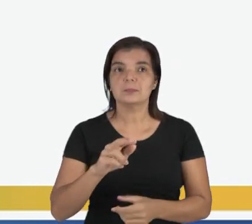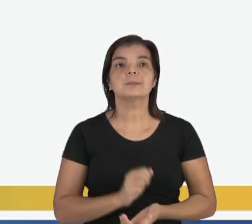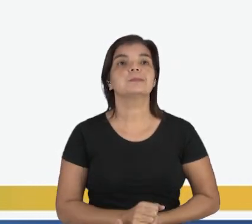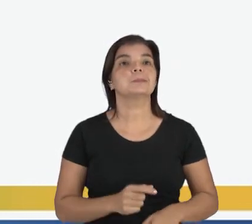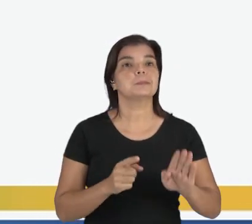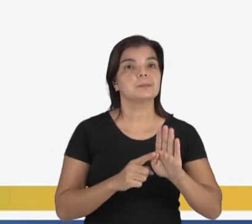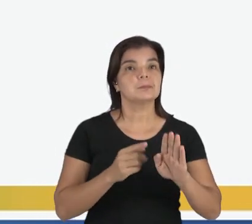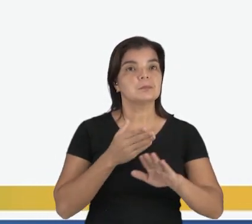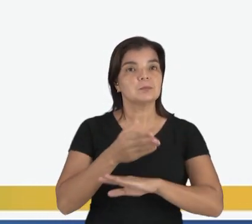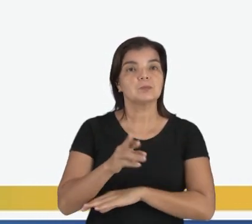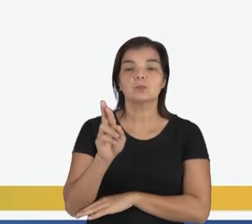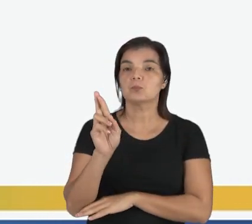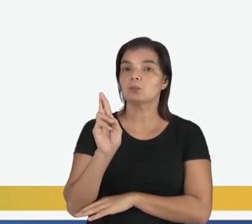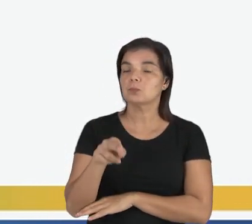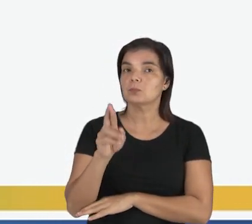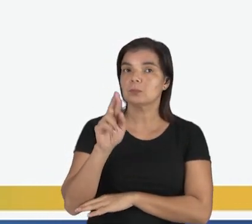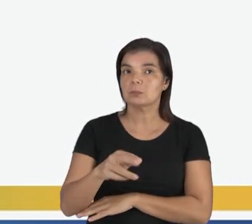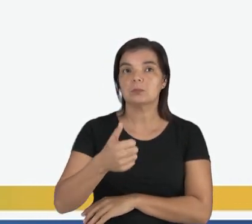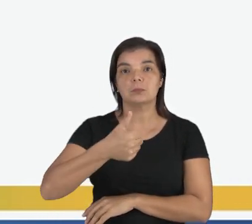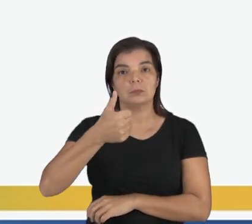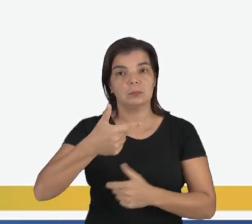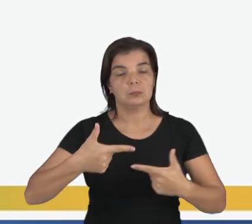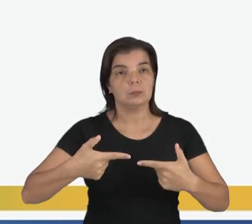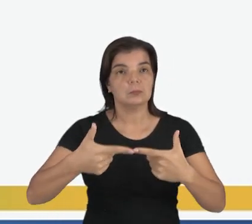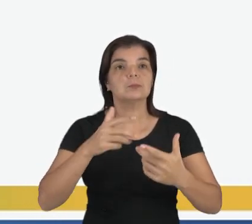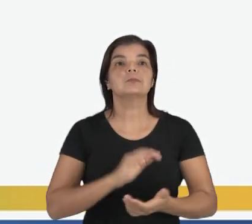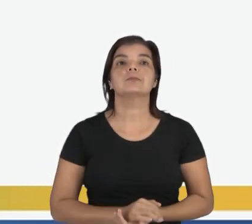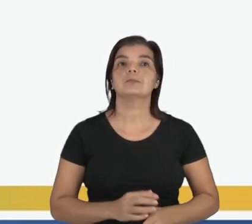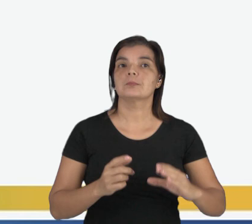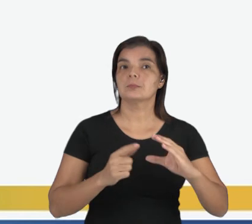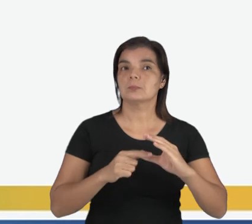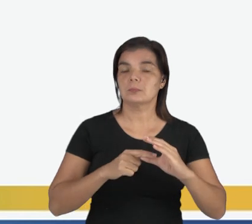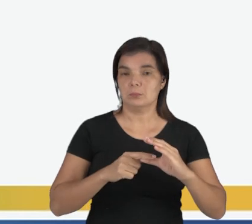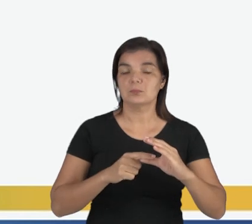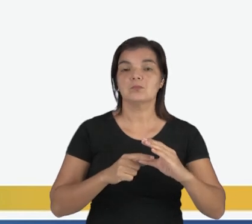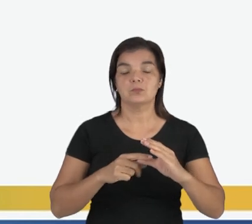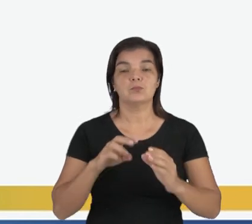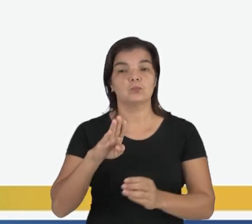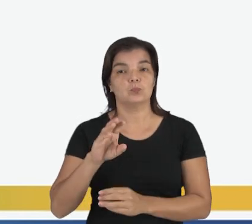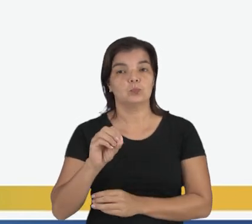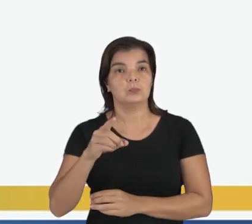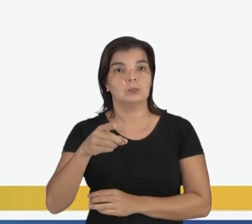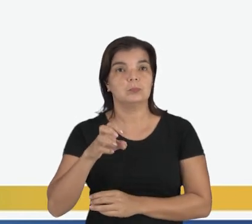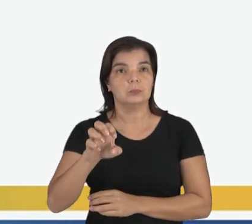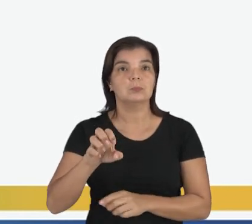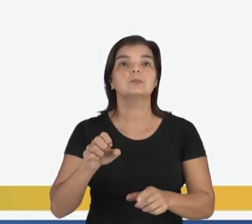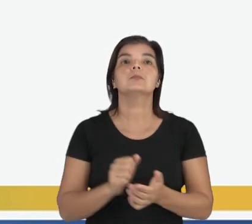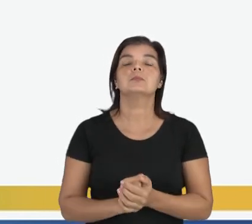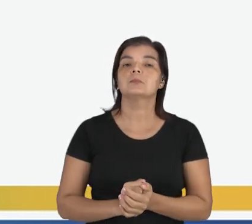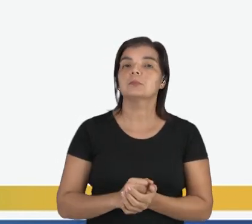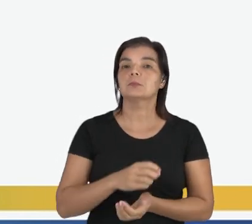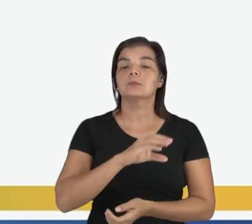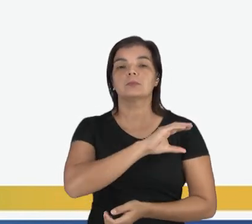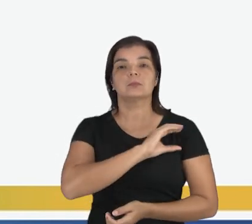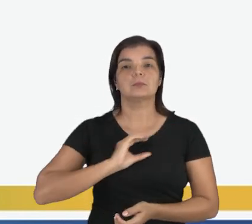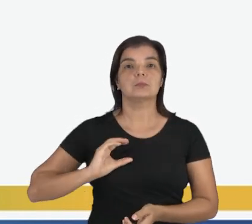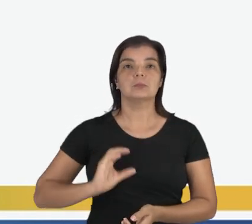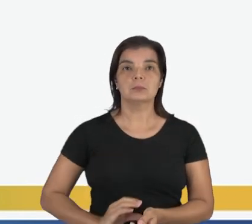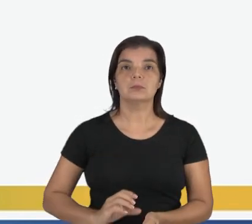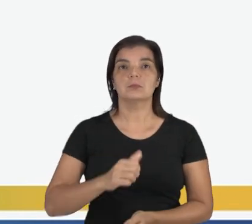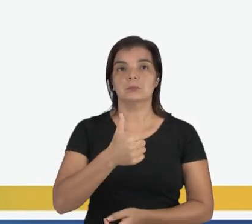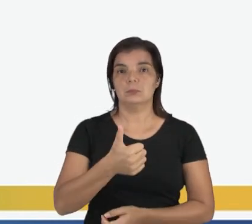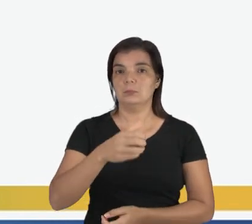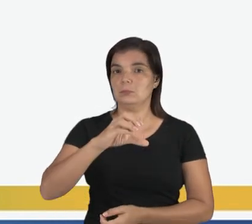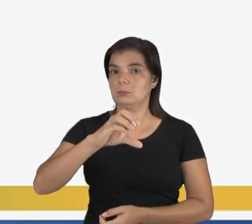czar. B. Entrada da Rússia na Primeira Grande Guerra. C. Rebelião bolcheviques, né? Bolcheviques na China